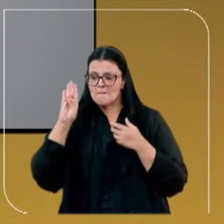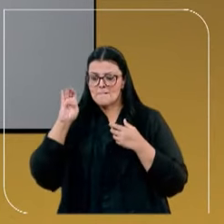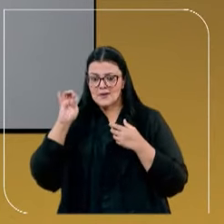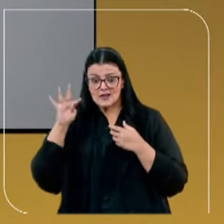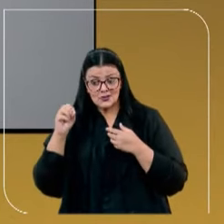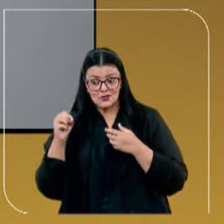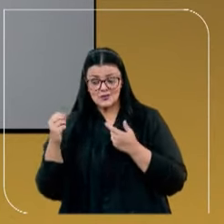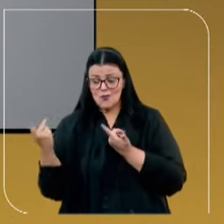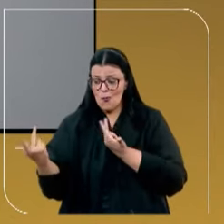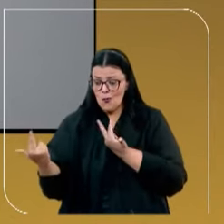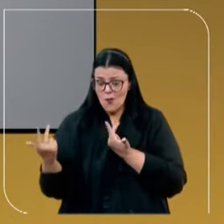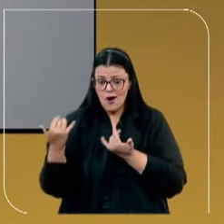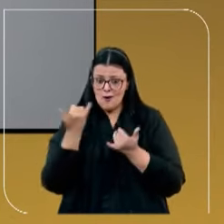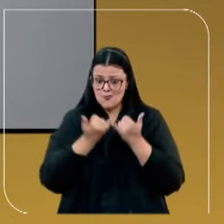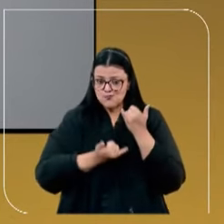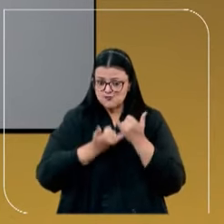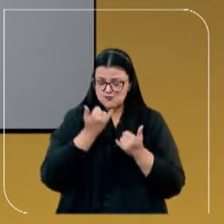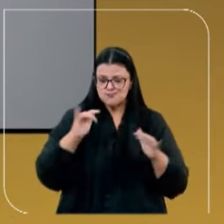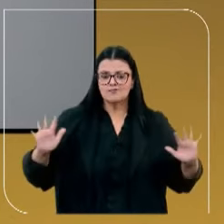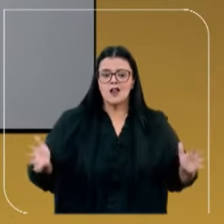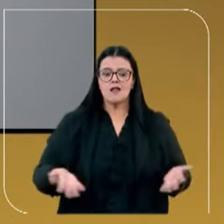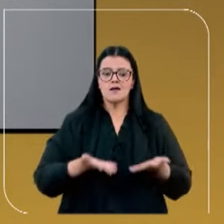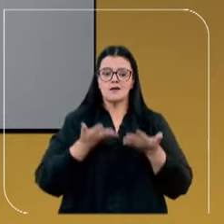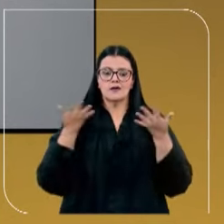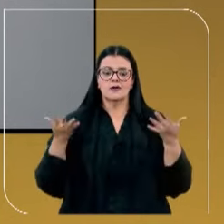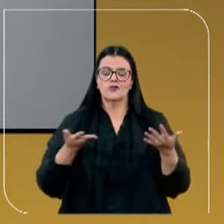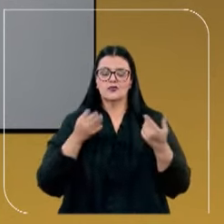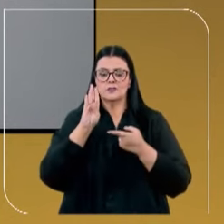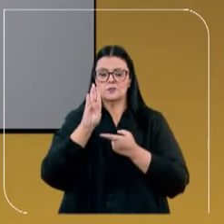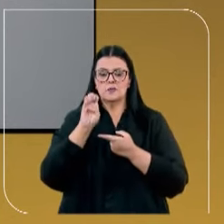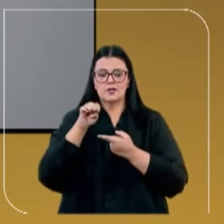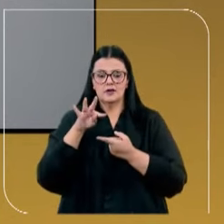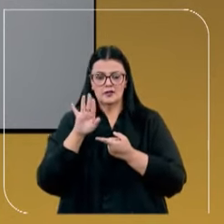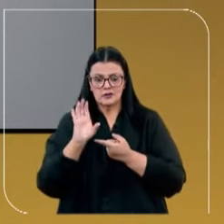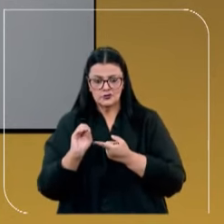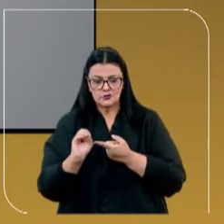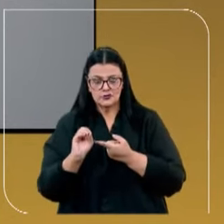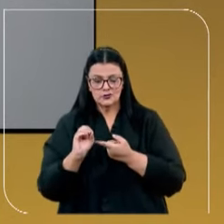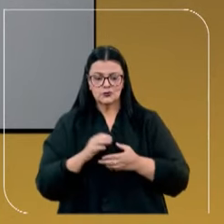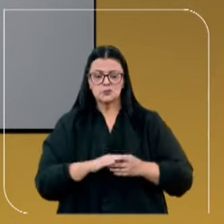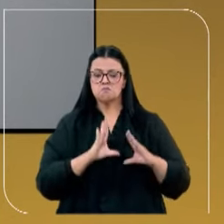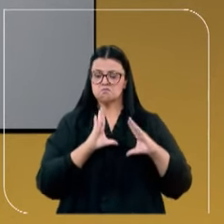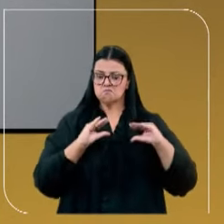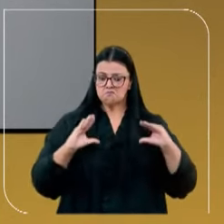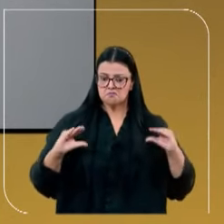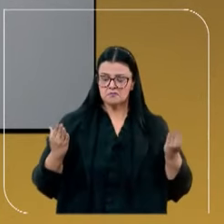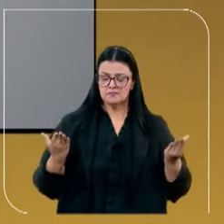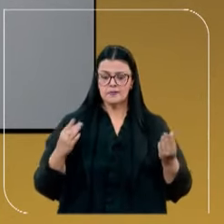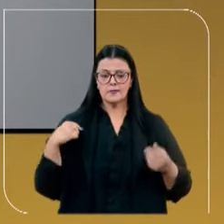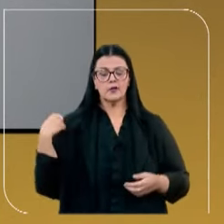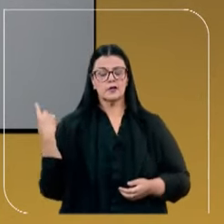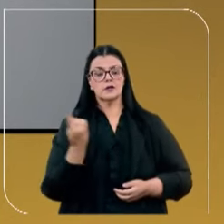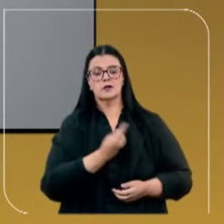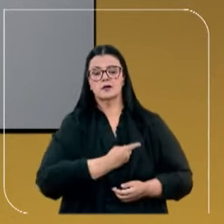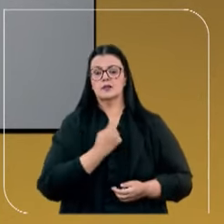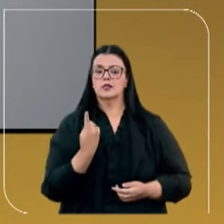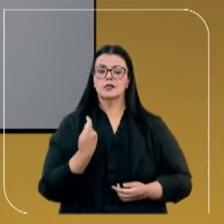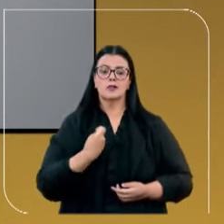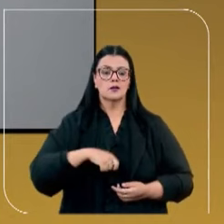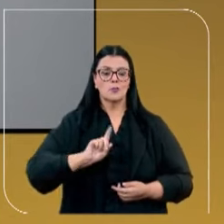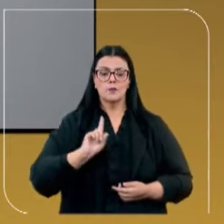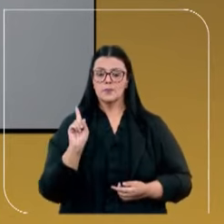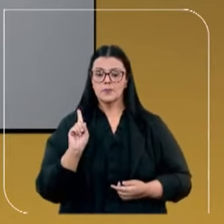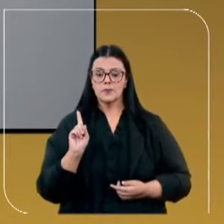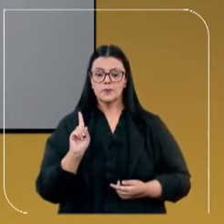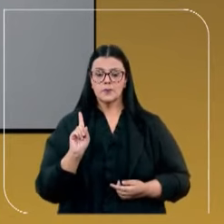do ser seja o ministro Benedito Gonçalves. E nós, juízes, não precisamos ser,